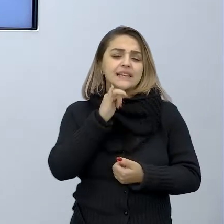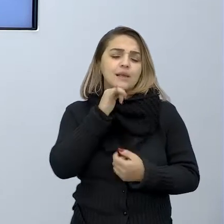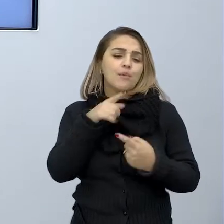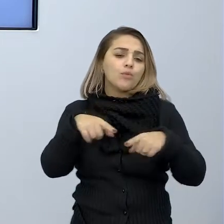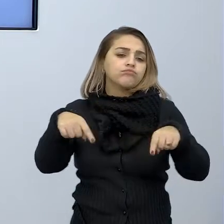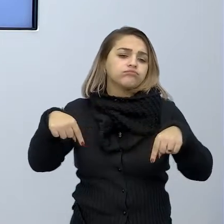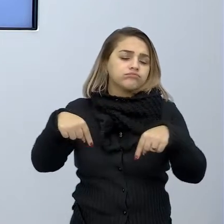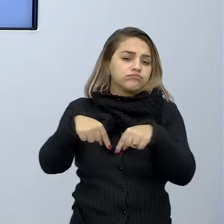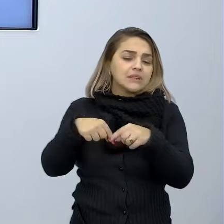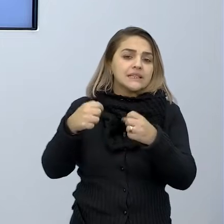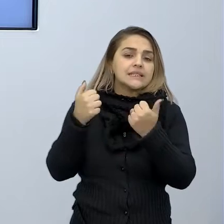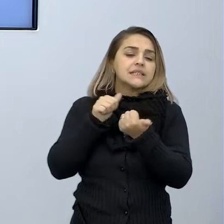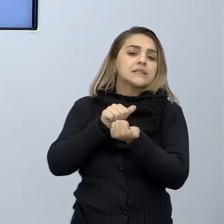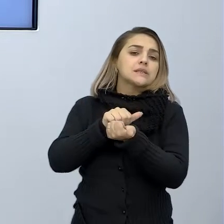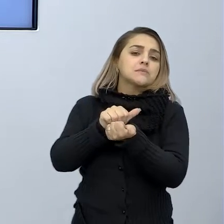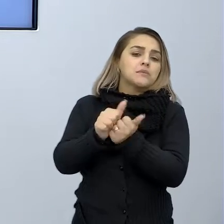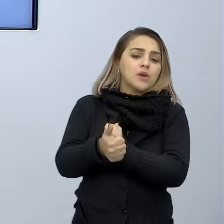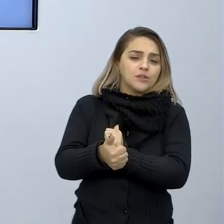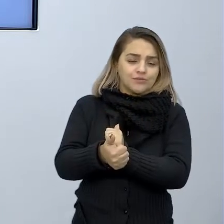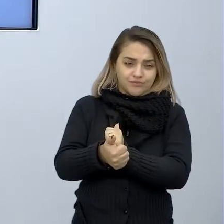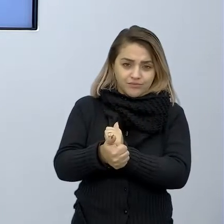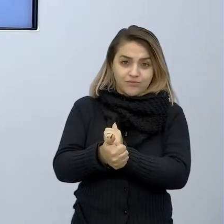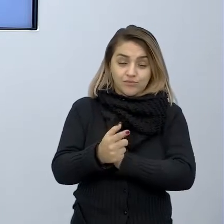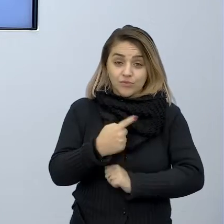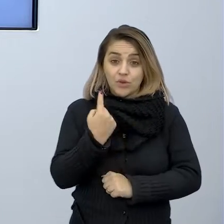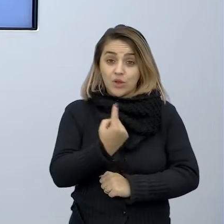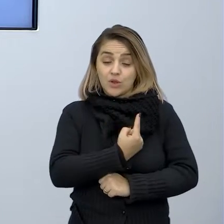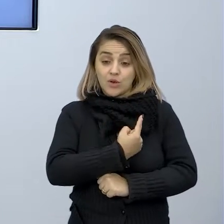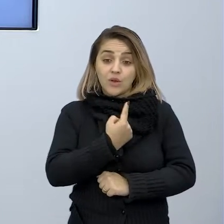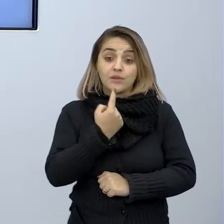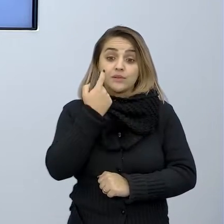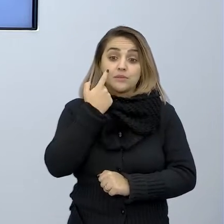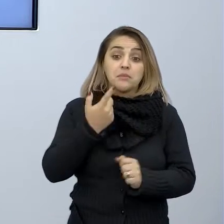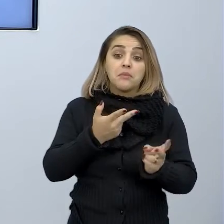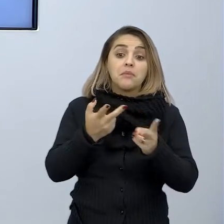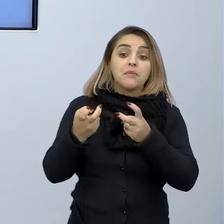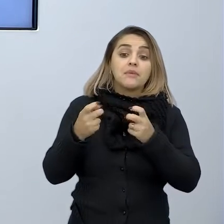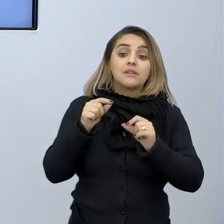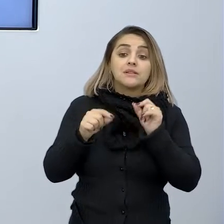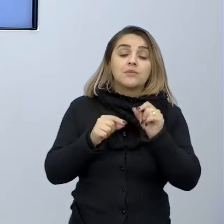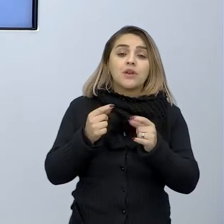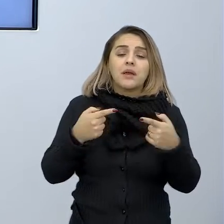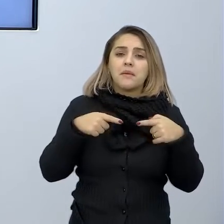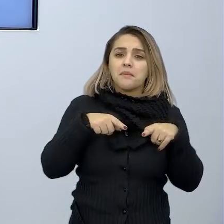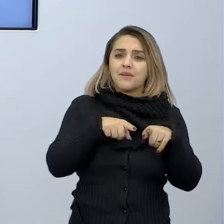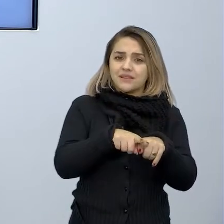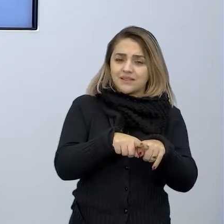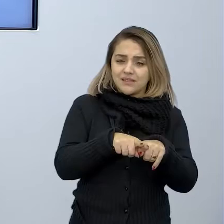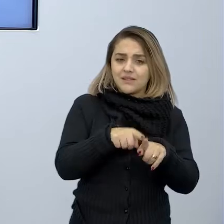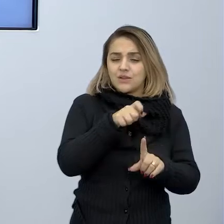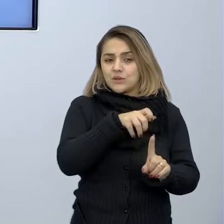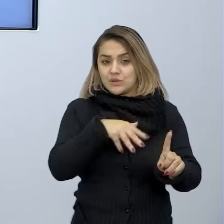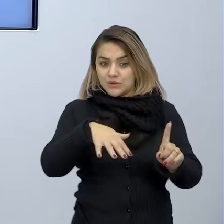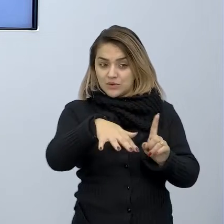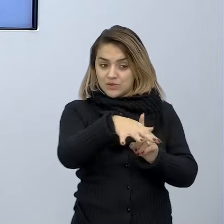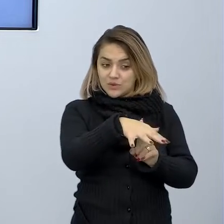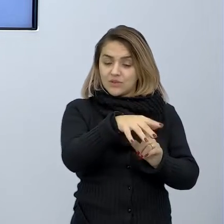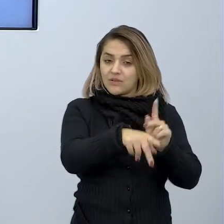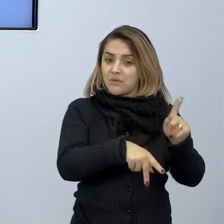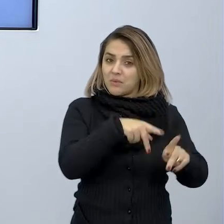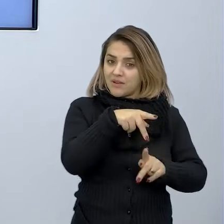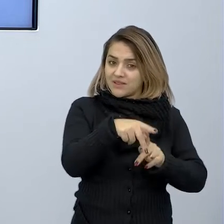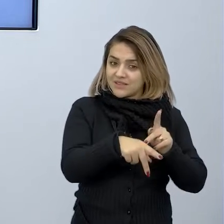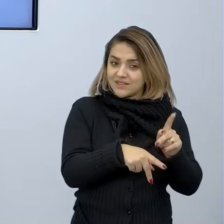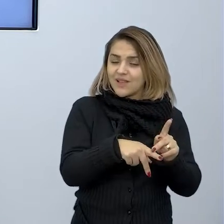por exemplo, aonde a gente percebe nitidamente a parceria entre a sociedade civil e